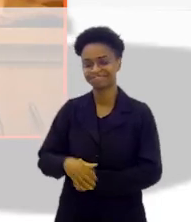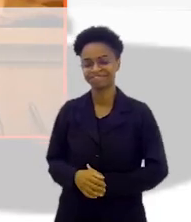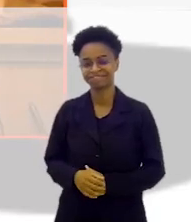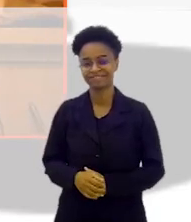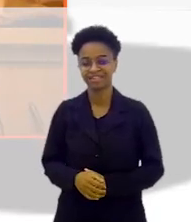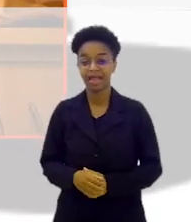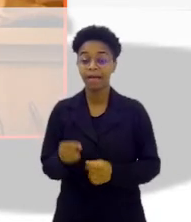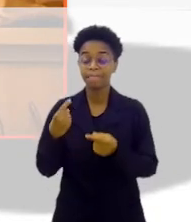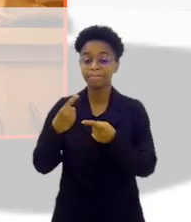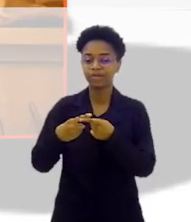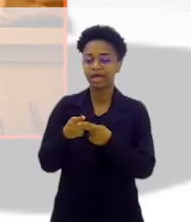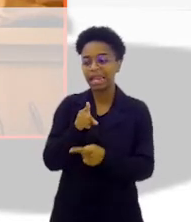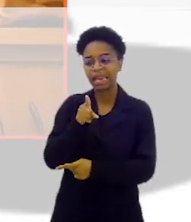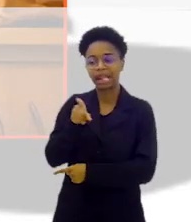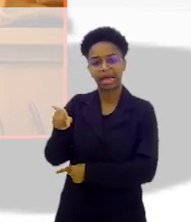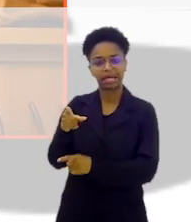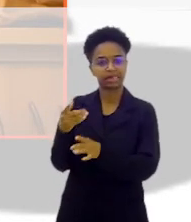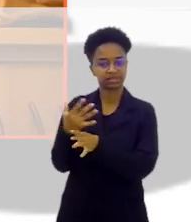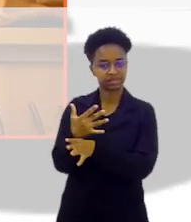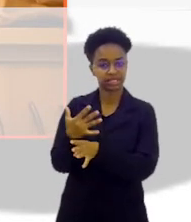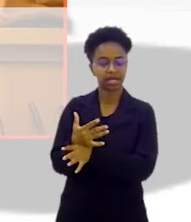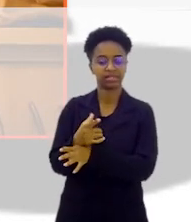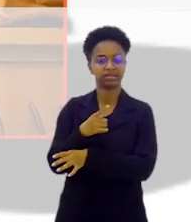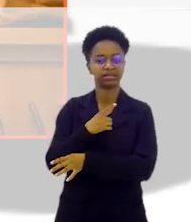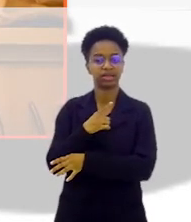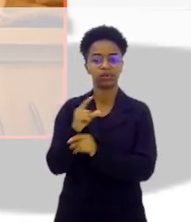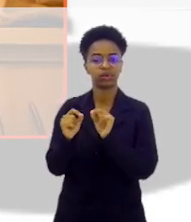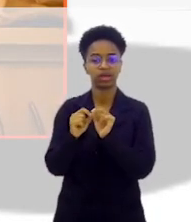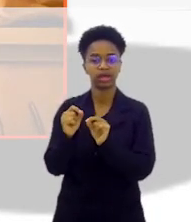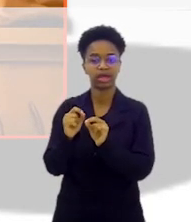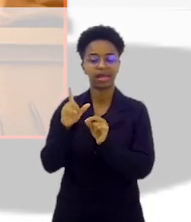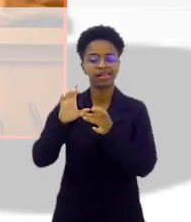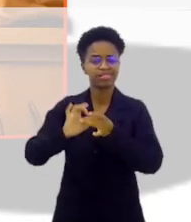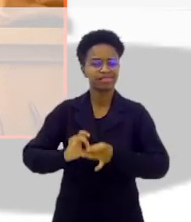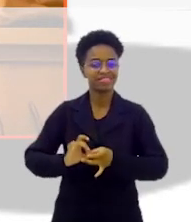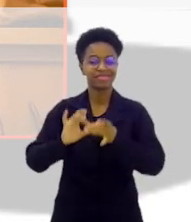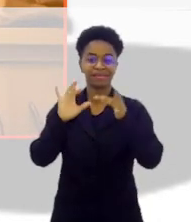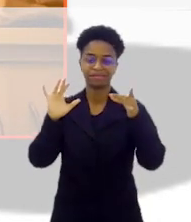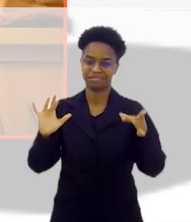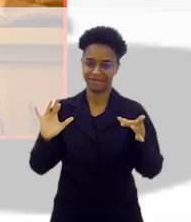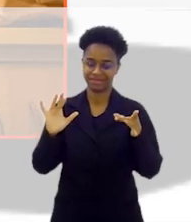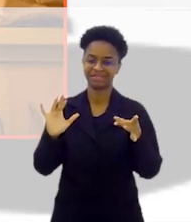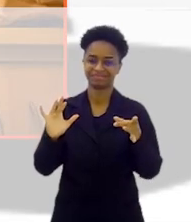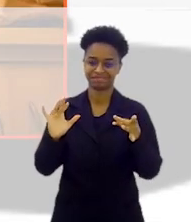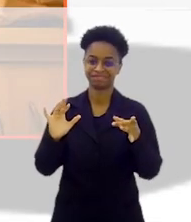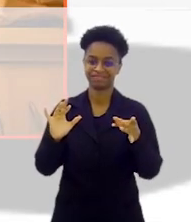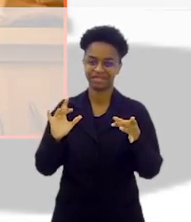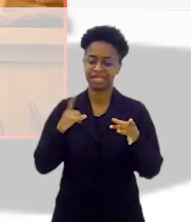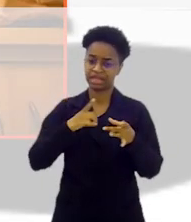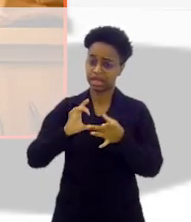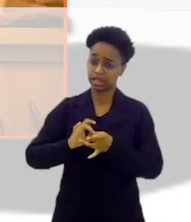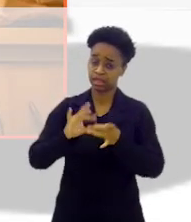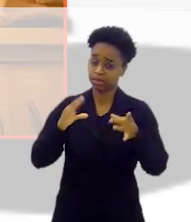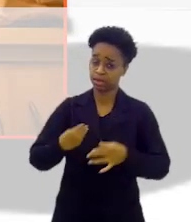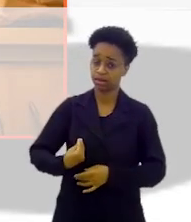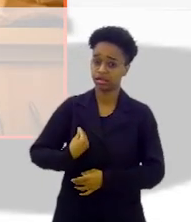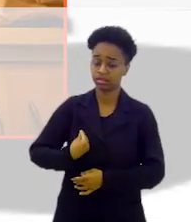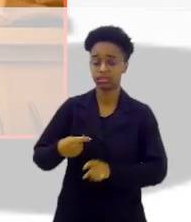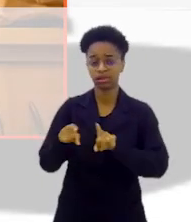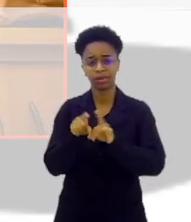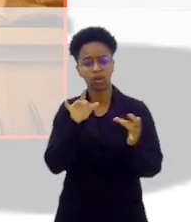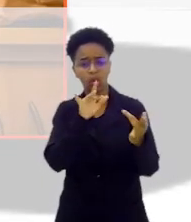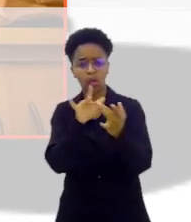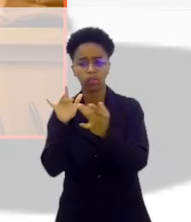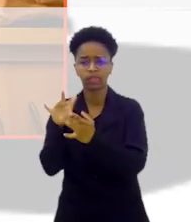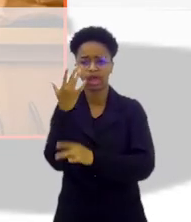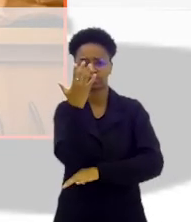verdade. O que havia lá de bom era a extrema liberdade de se viver,